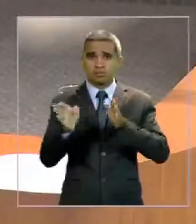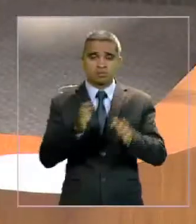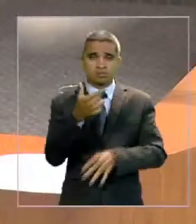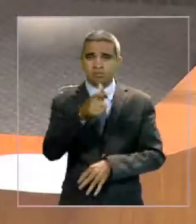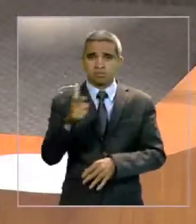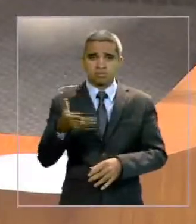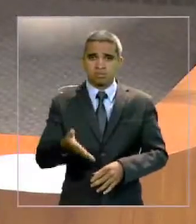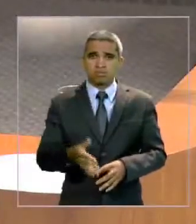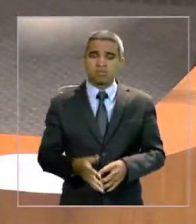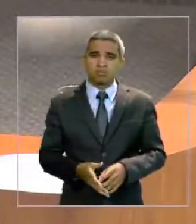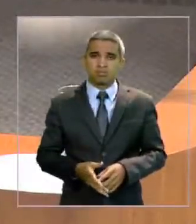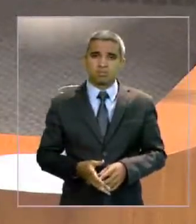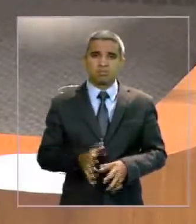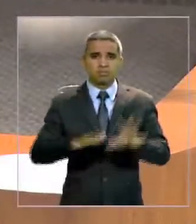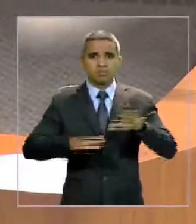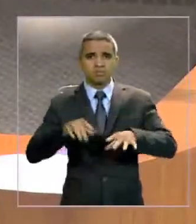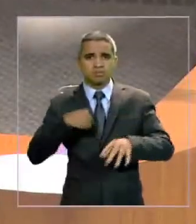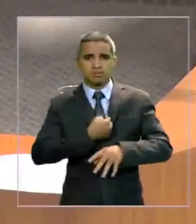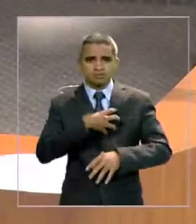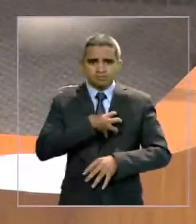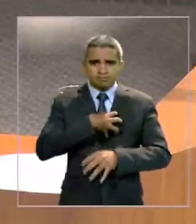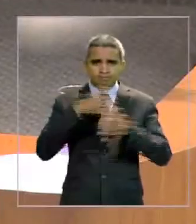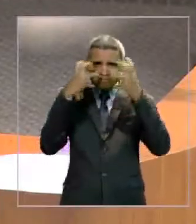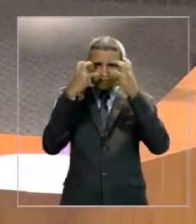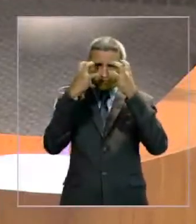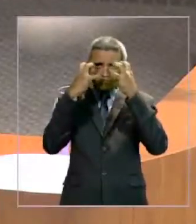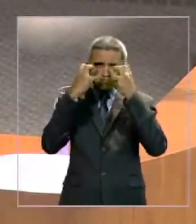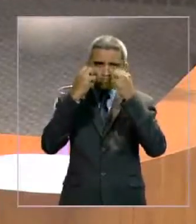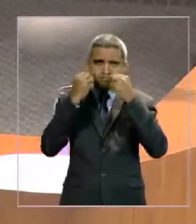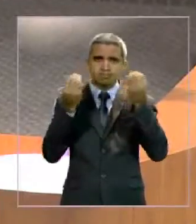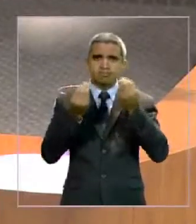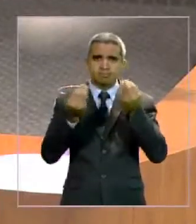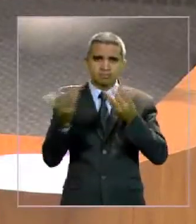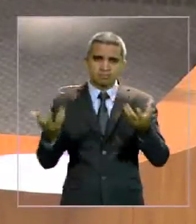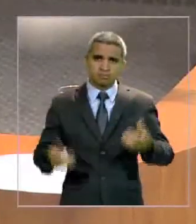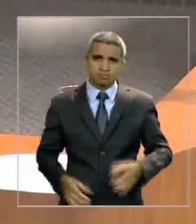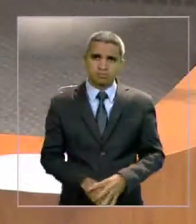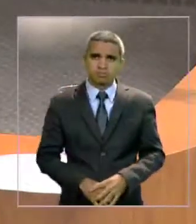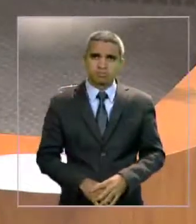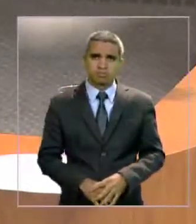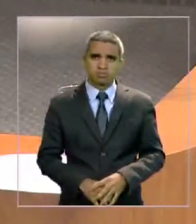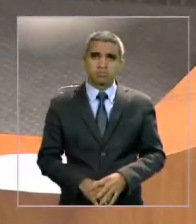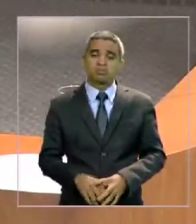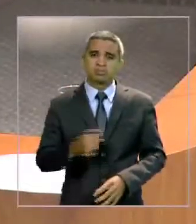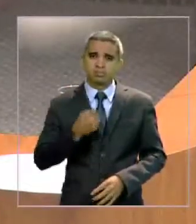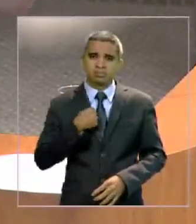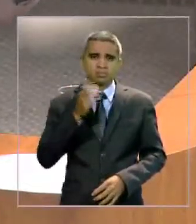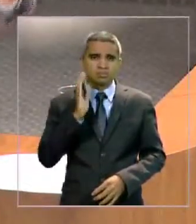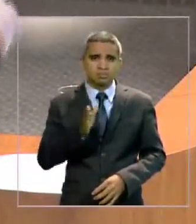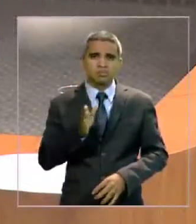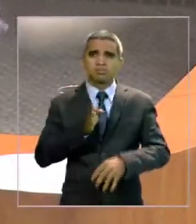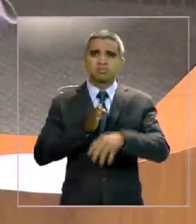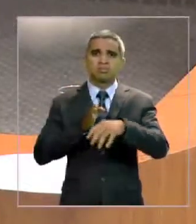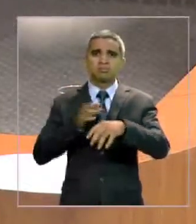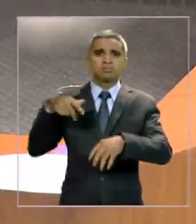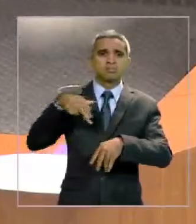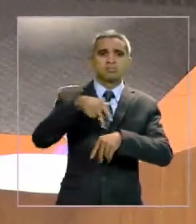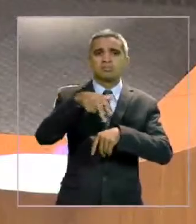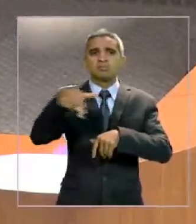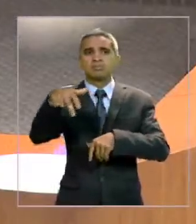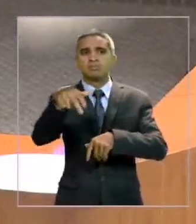de saúde de São Luís, Helena Dali, teve com esta casa, teve com a Assembleia Legislativa e esteve aqui